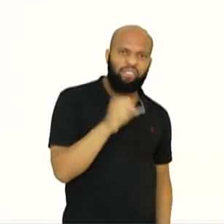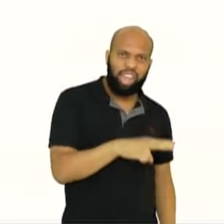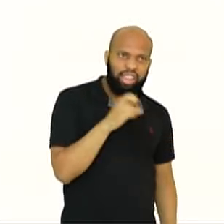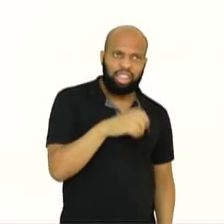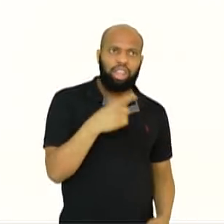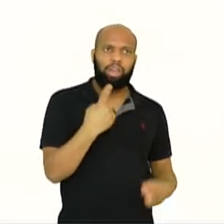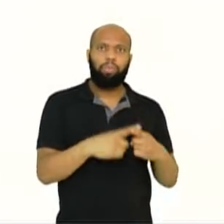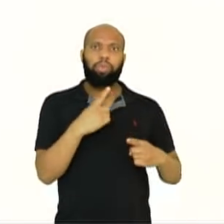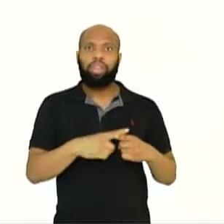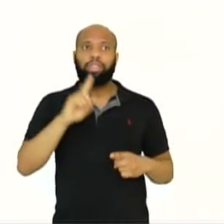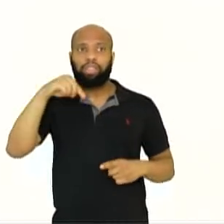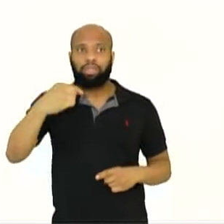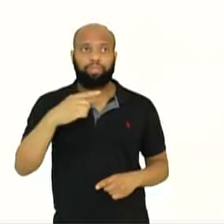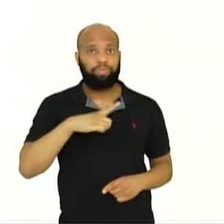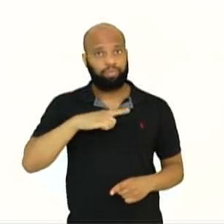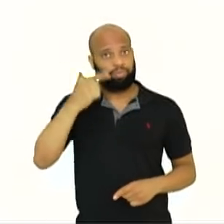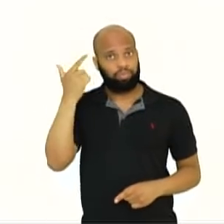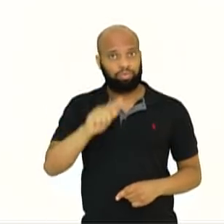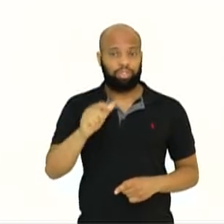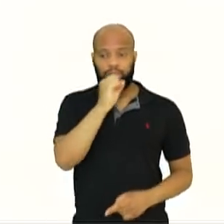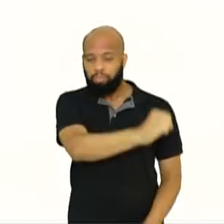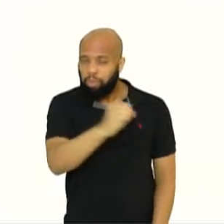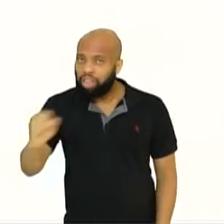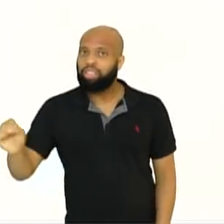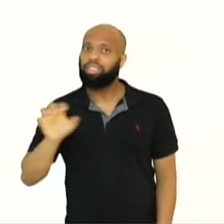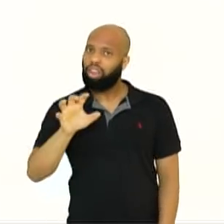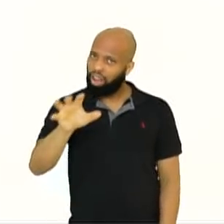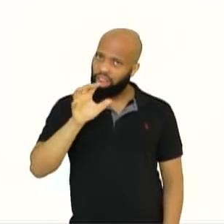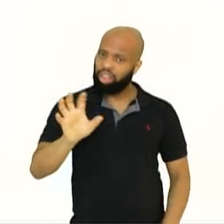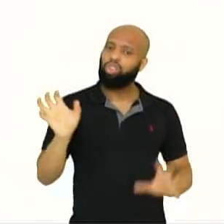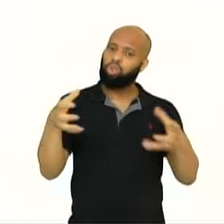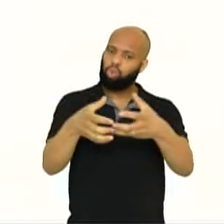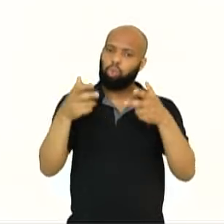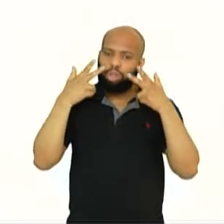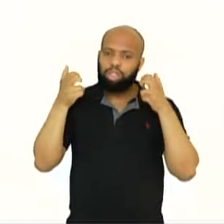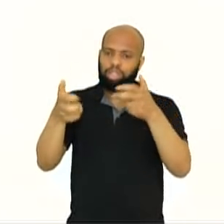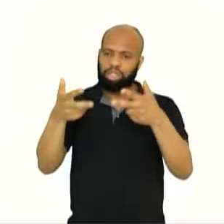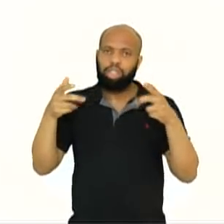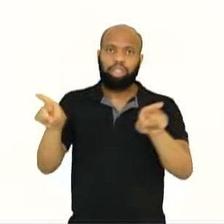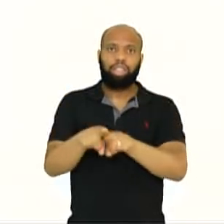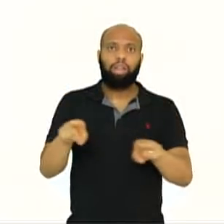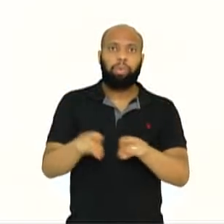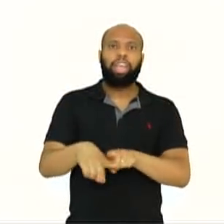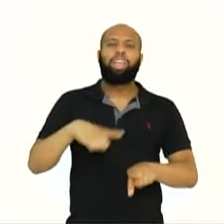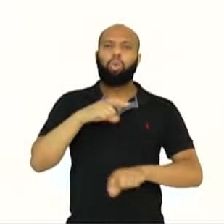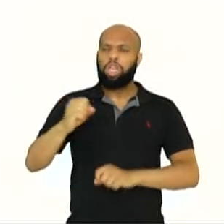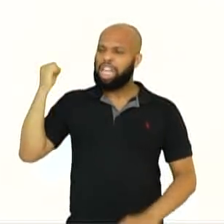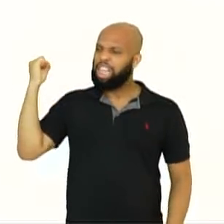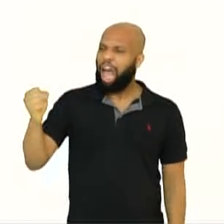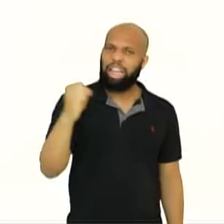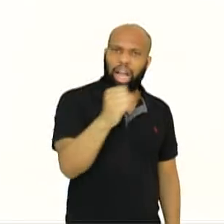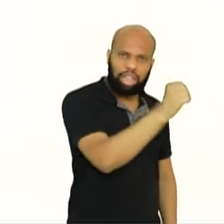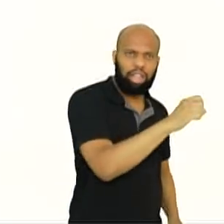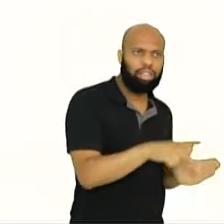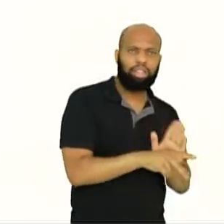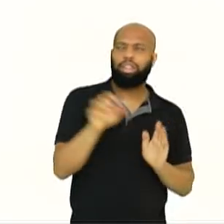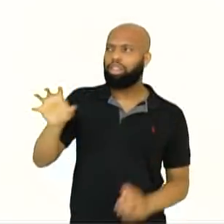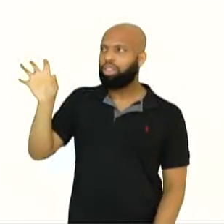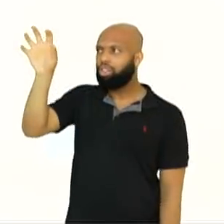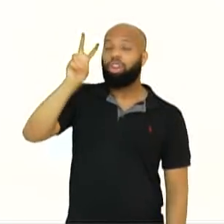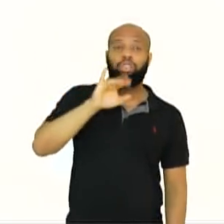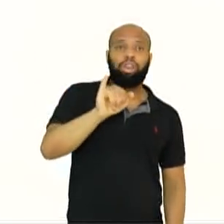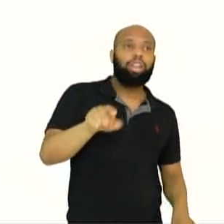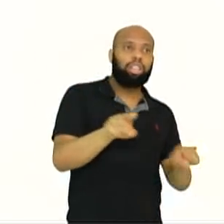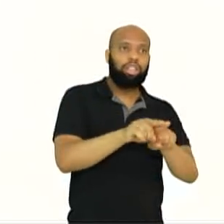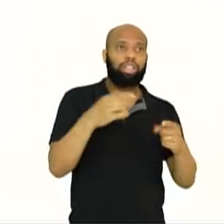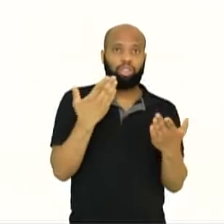na mata, né, fora o genocídio, fora a arma mesmo, a arma branca e o ataque nas regiões. Nós vamos daqui a pouquinho, agora